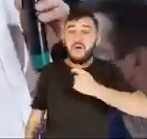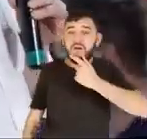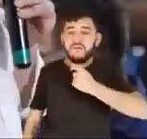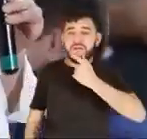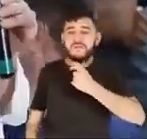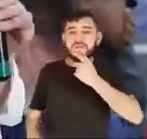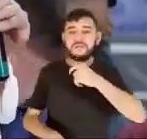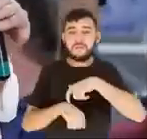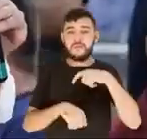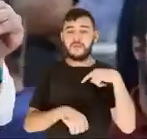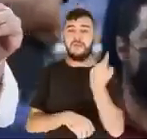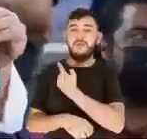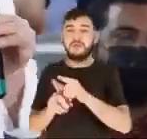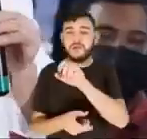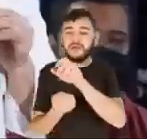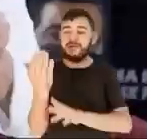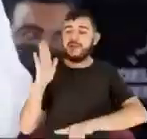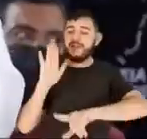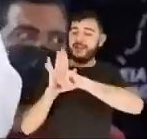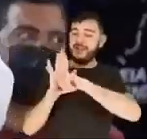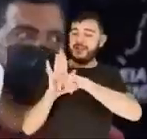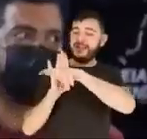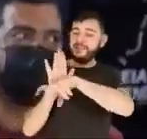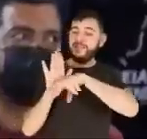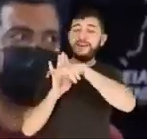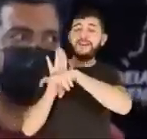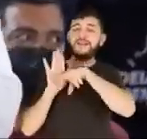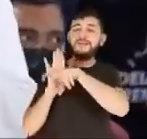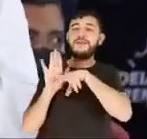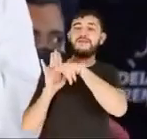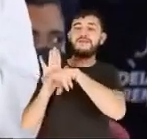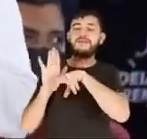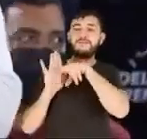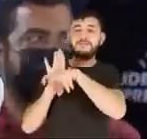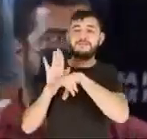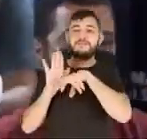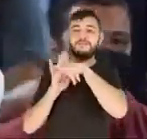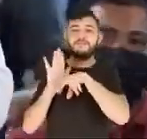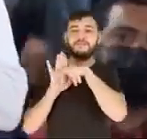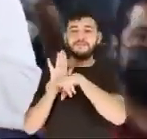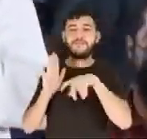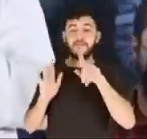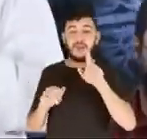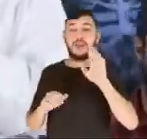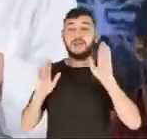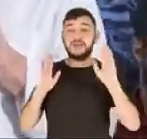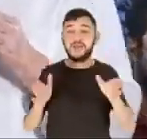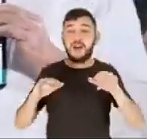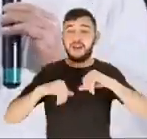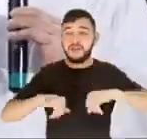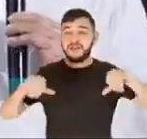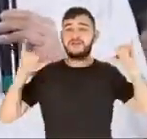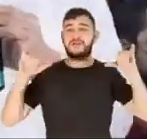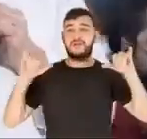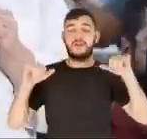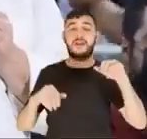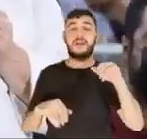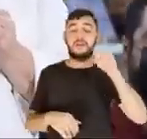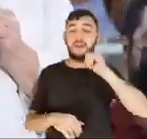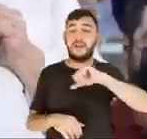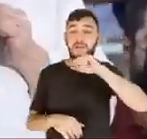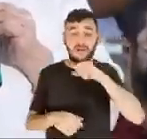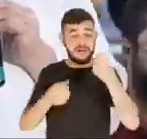criamos a lei da Maria Penha, eu fiz muito comício, eu dizia o seguinte: olha, minha mãe dizia para mim: meu